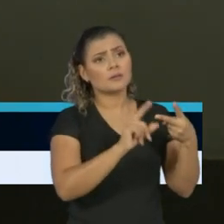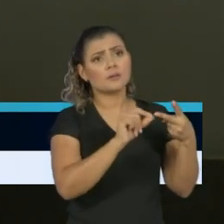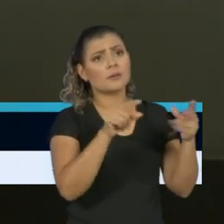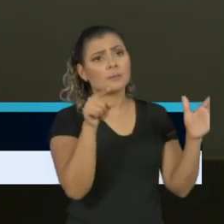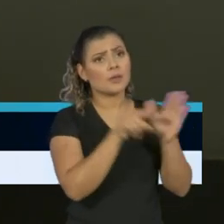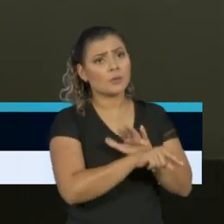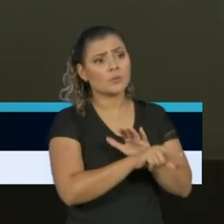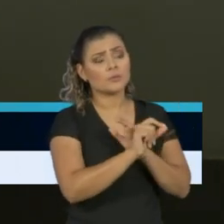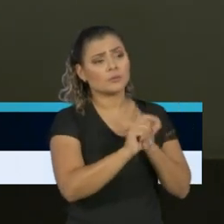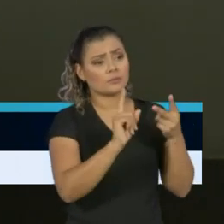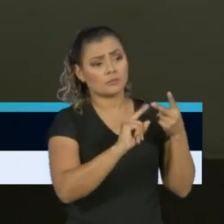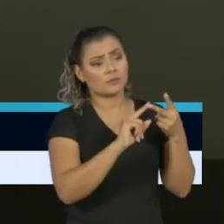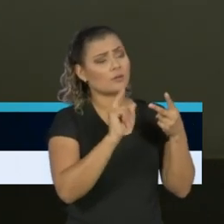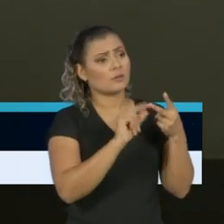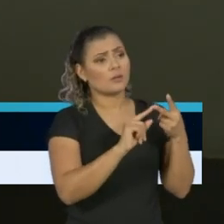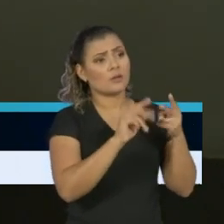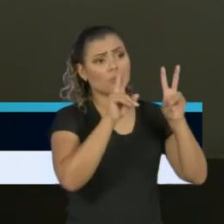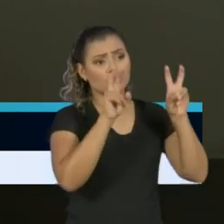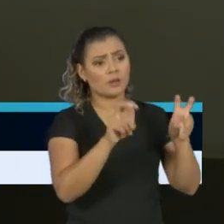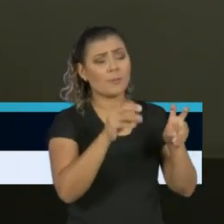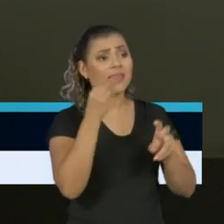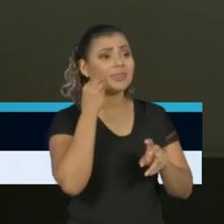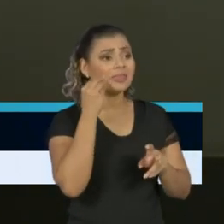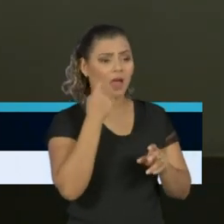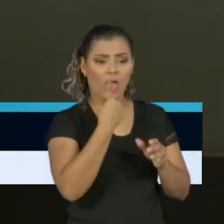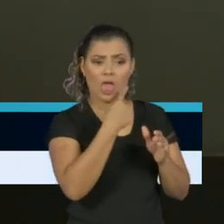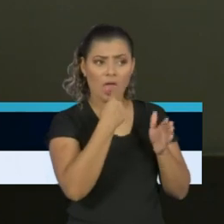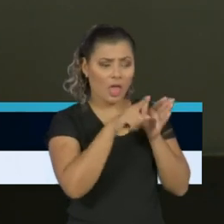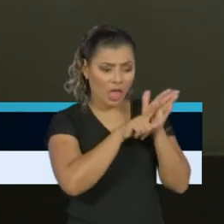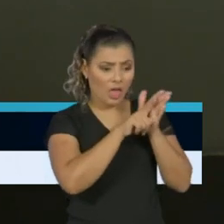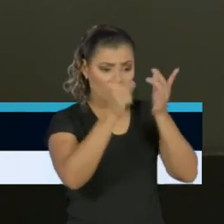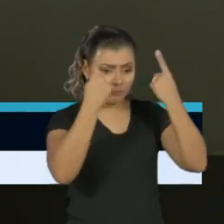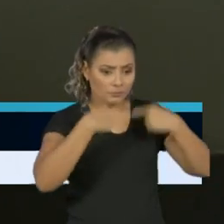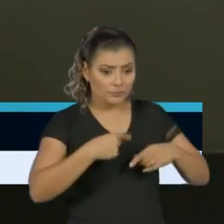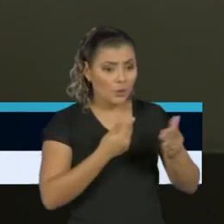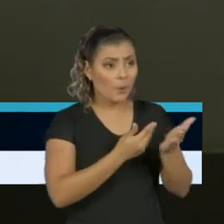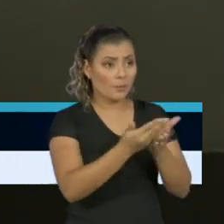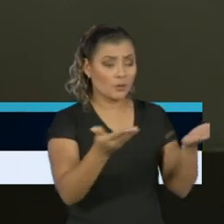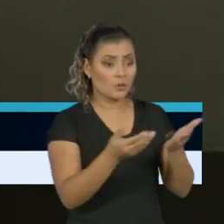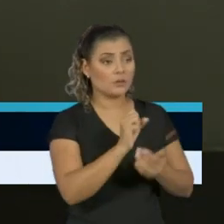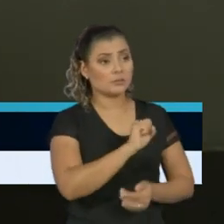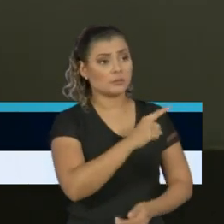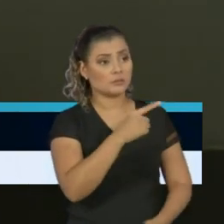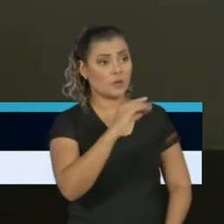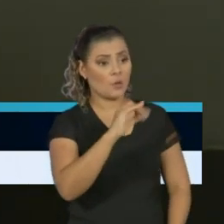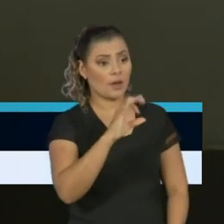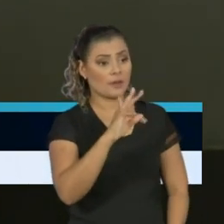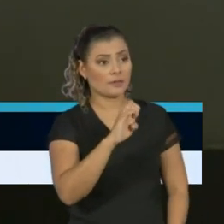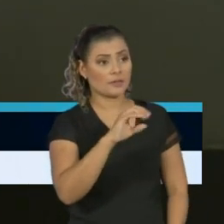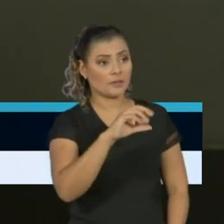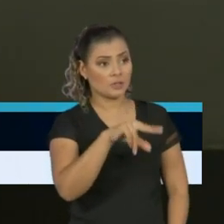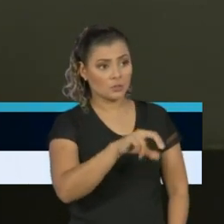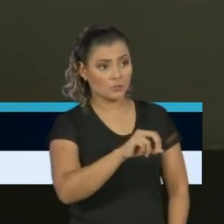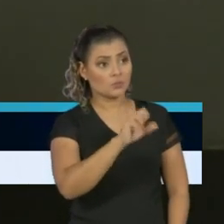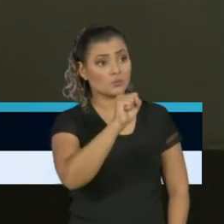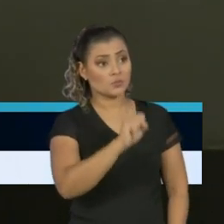pergunta é com relação aos testes que começaram hoje em São Caetano do Sul, que